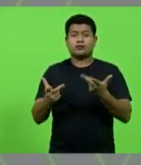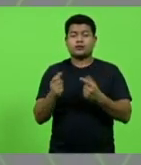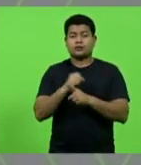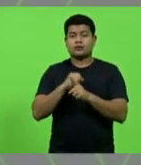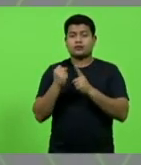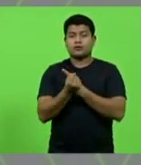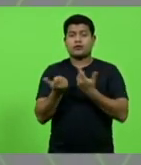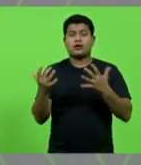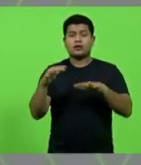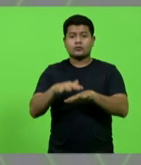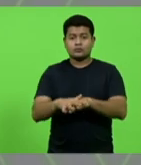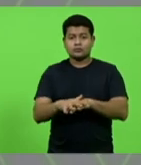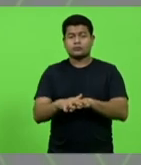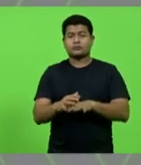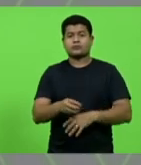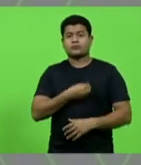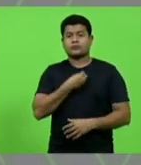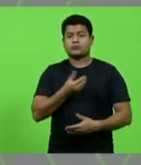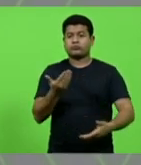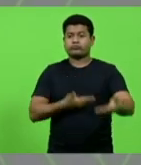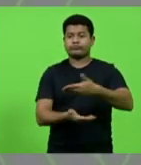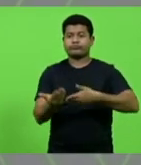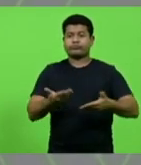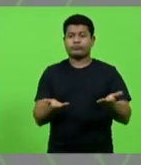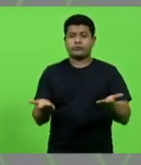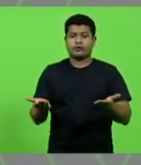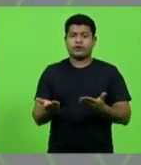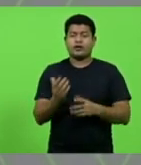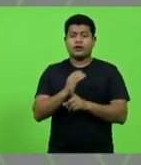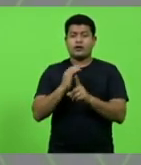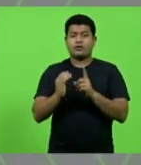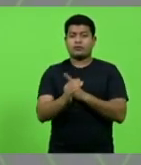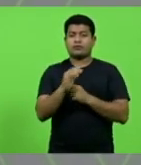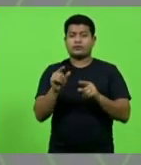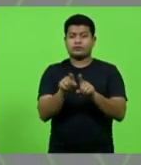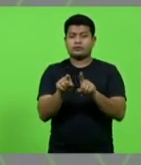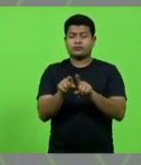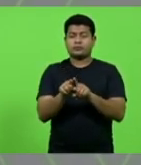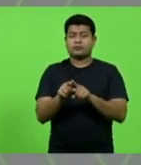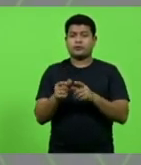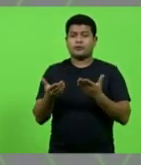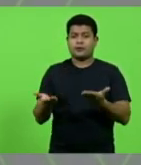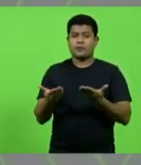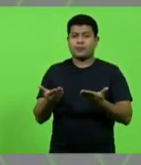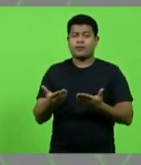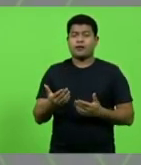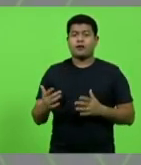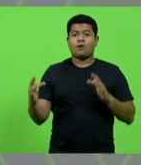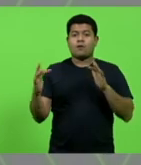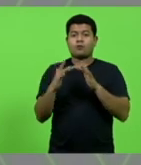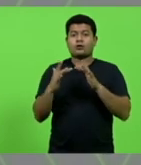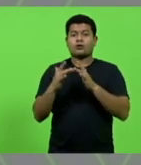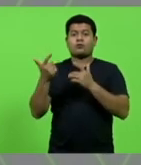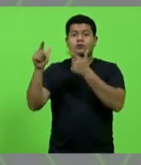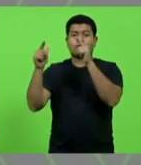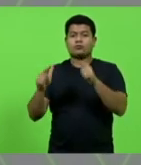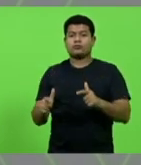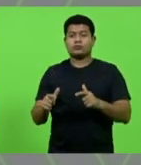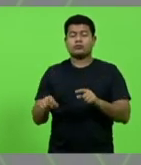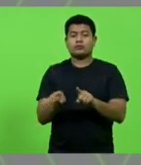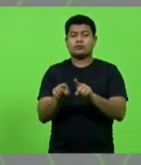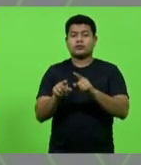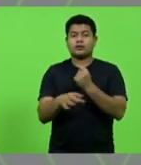inclusão, à convivência comunitária e ao convívio com o diferente, além da garantia da proteção de